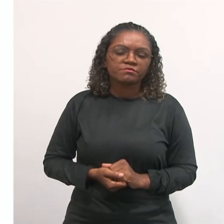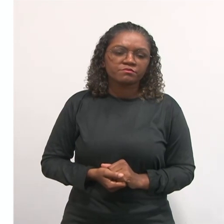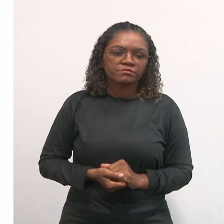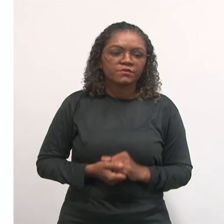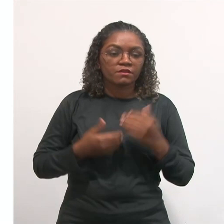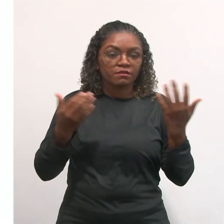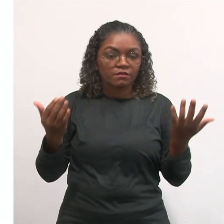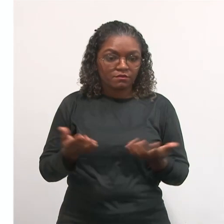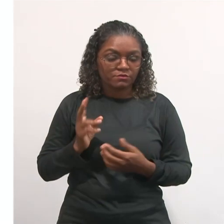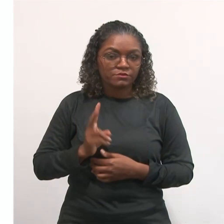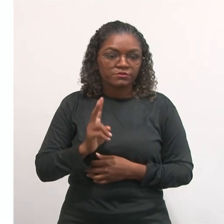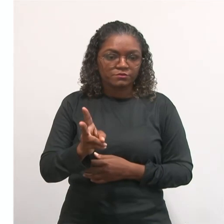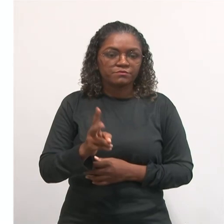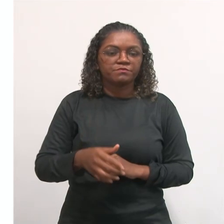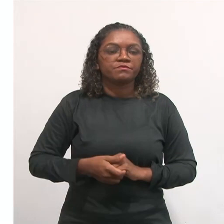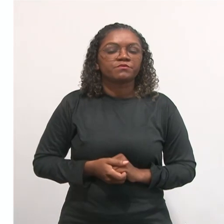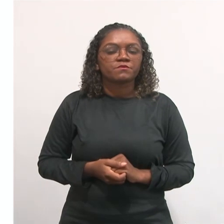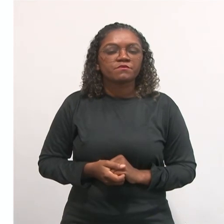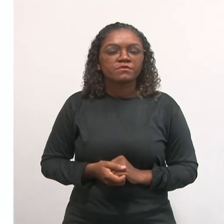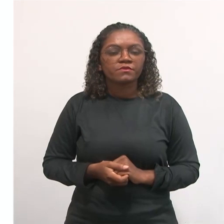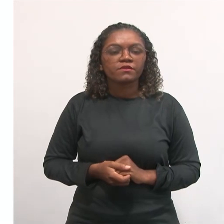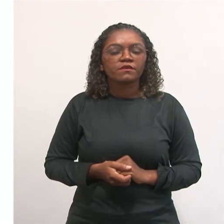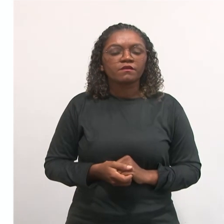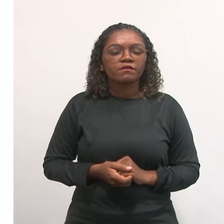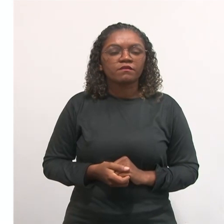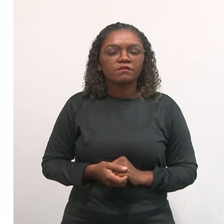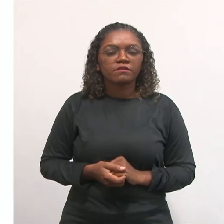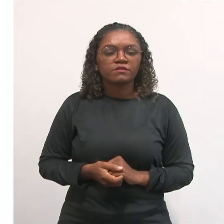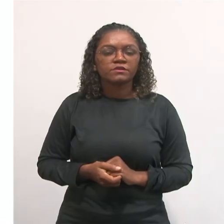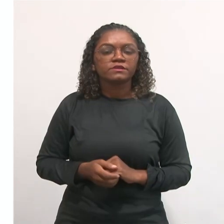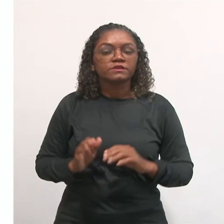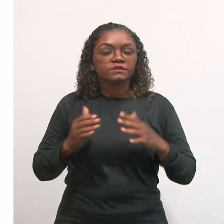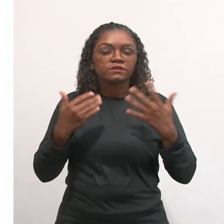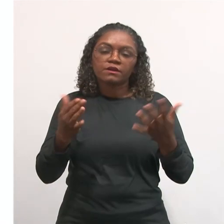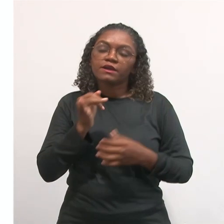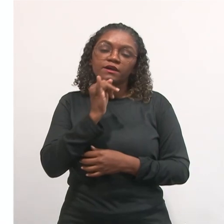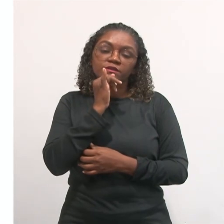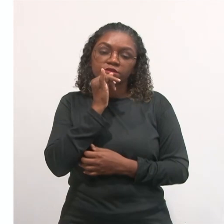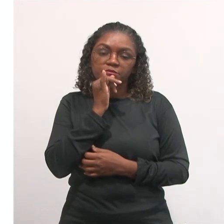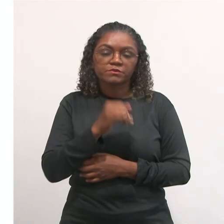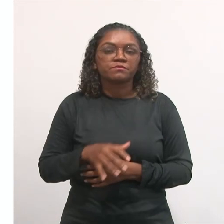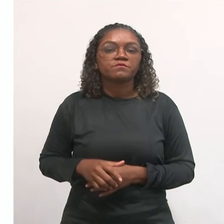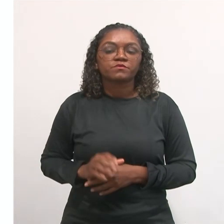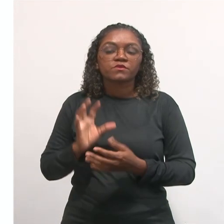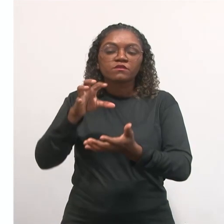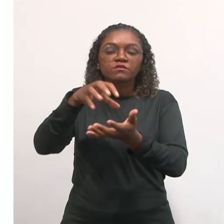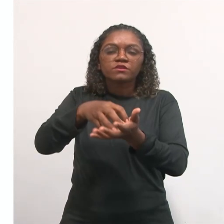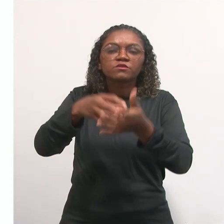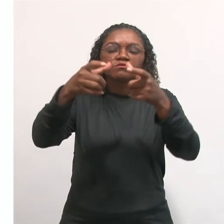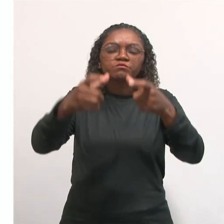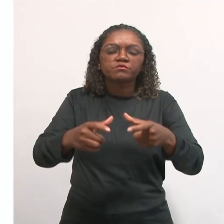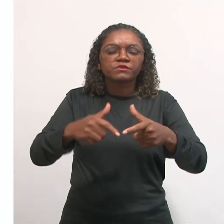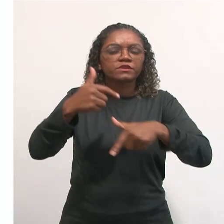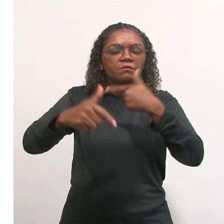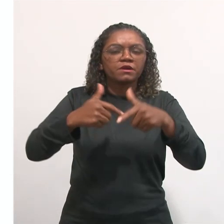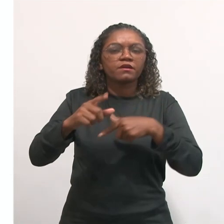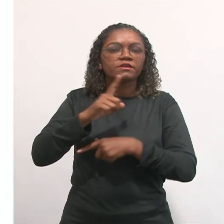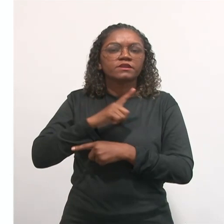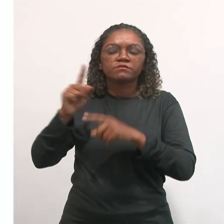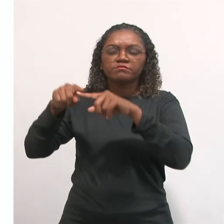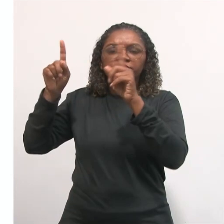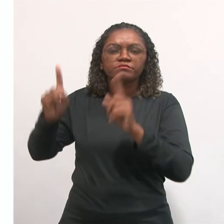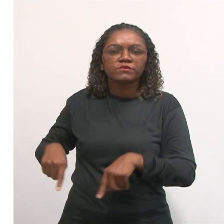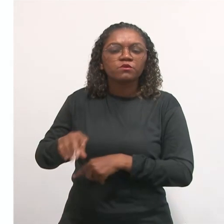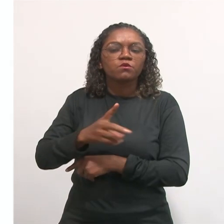Vamos lá, nesse mesmo exemplo, né, que a gente está praticando aqui, em um determinado setor há 40 servidores lotados,